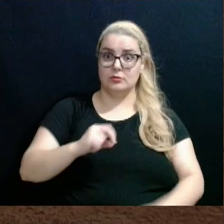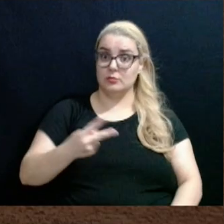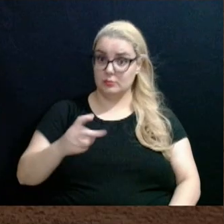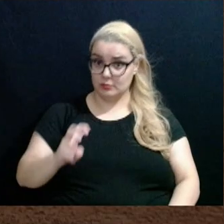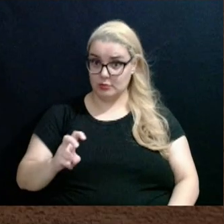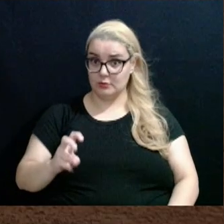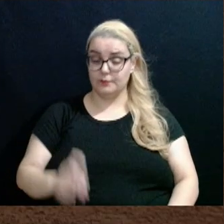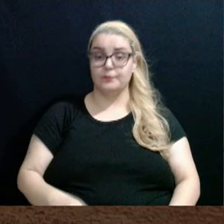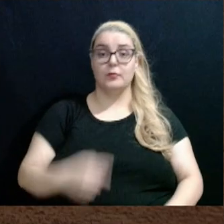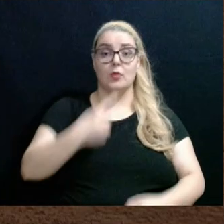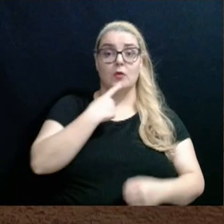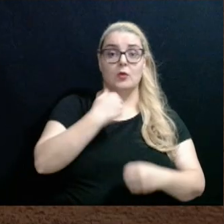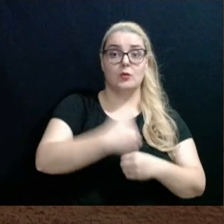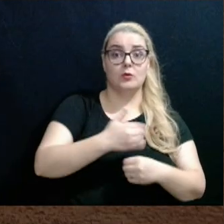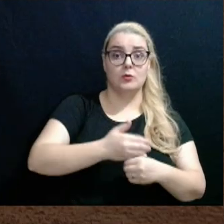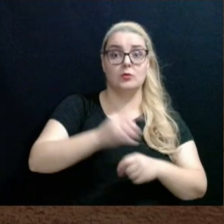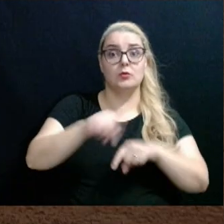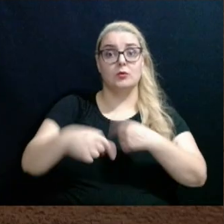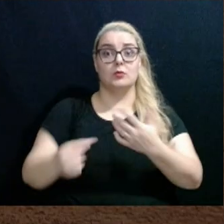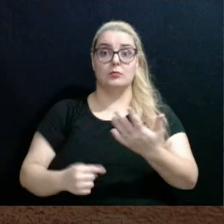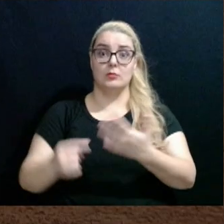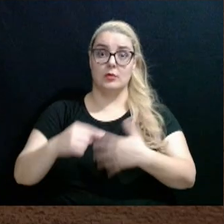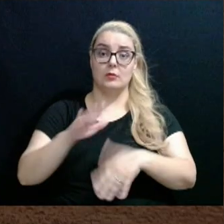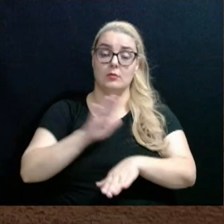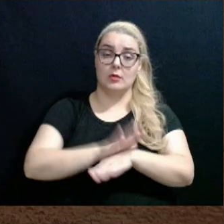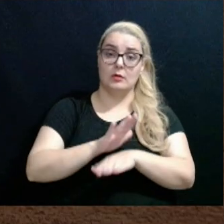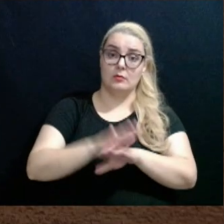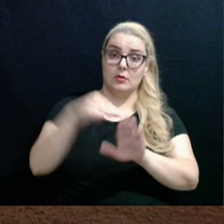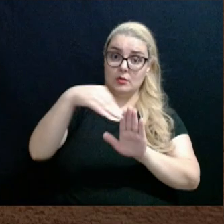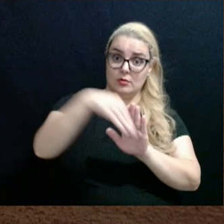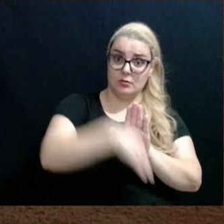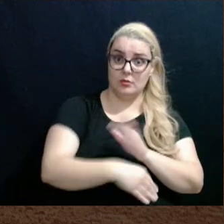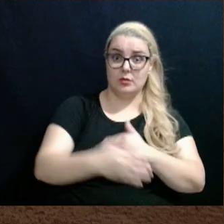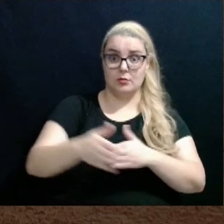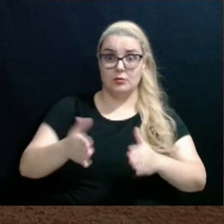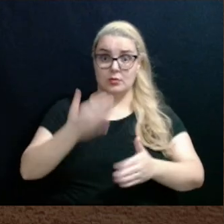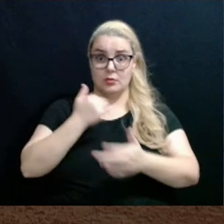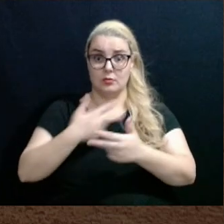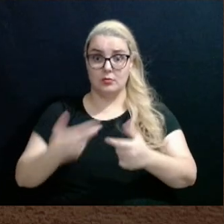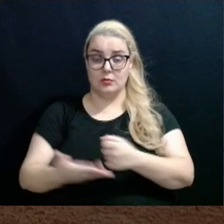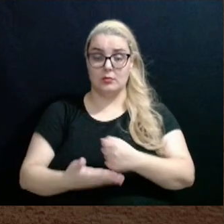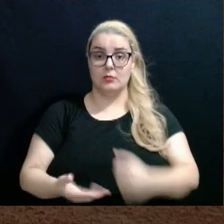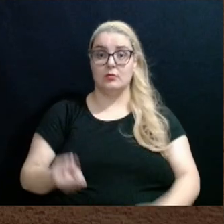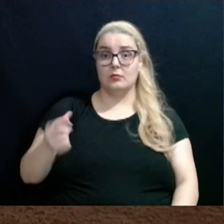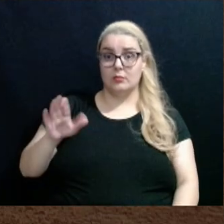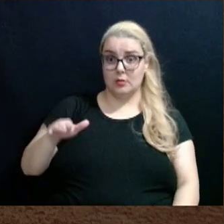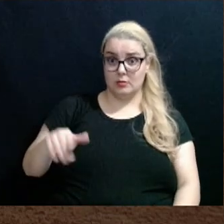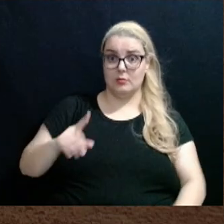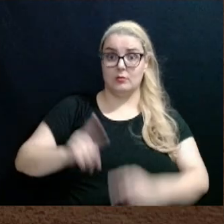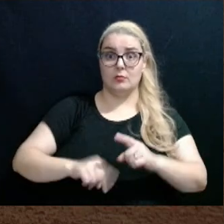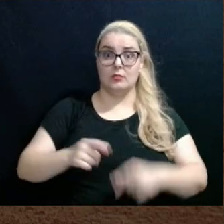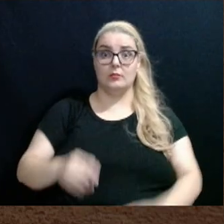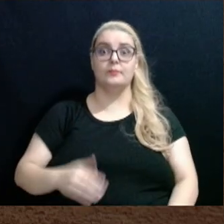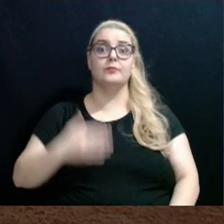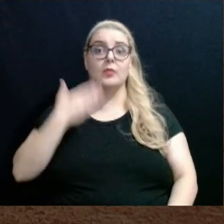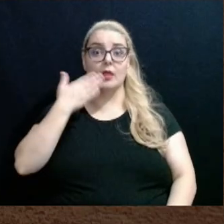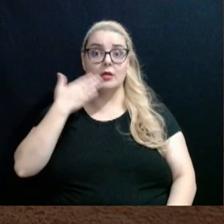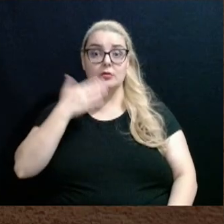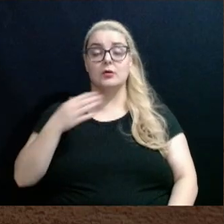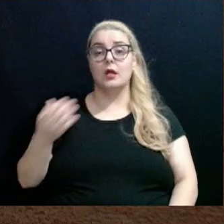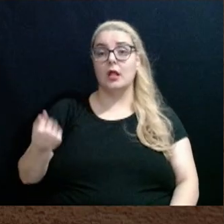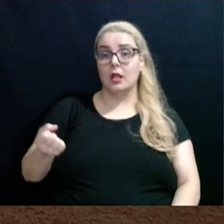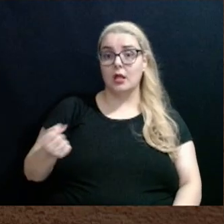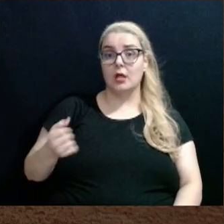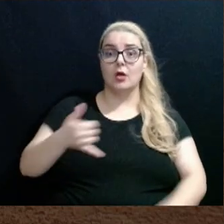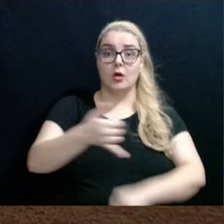tomate, outros itens contribuíram para a queda da cesta básica. Ficaram mais baratos produtos como açúcar, leite, óleo